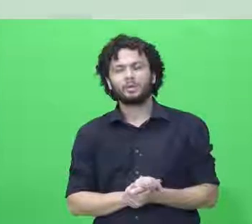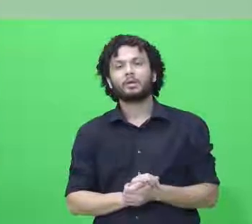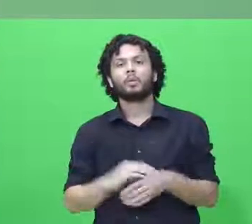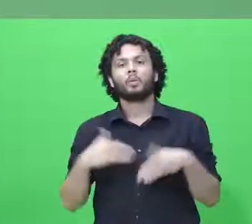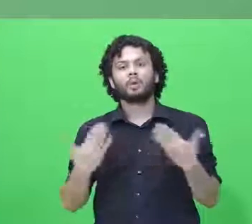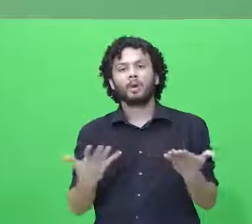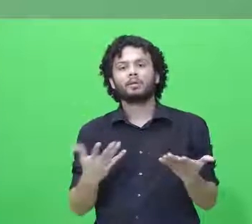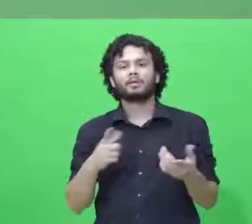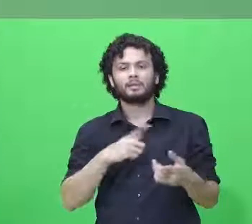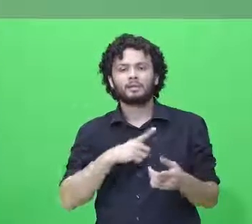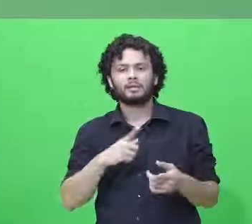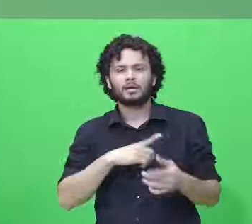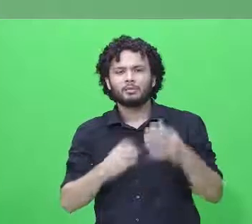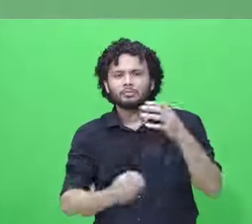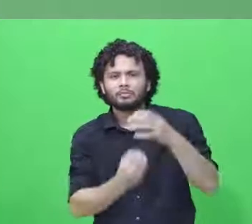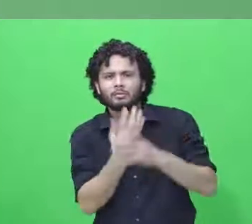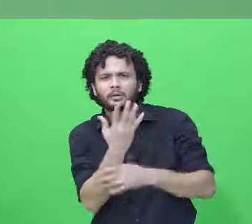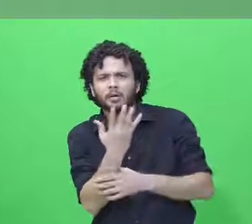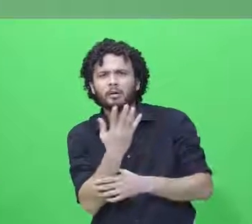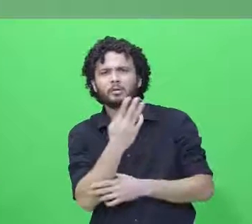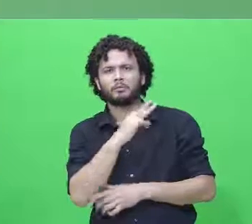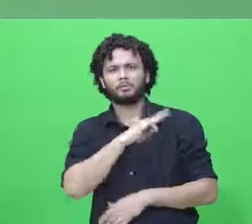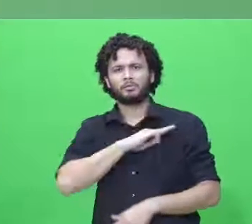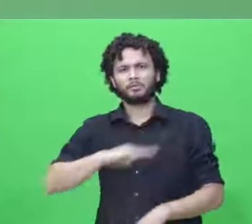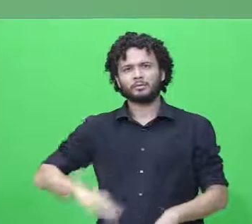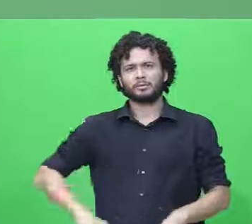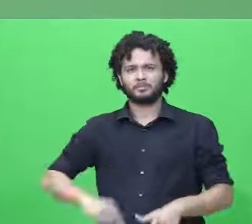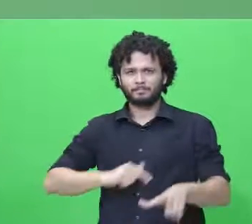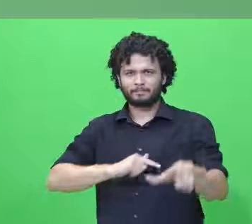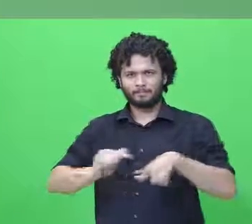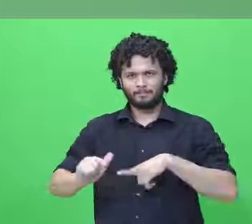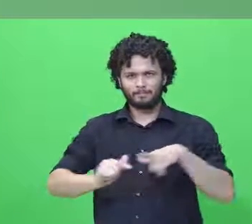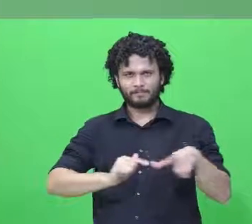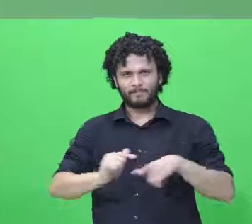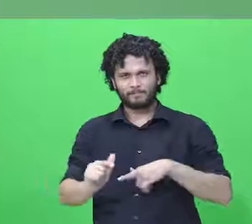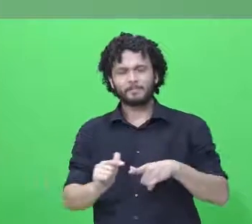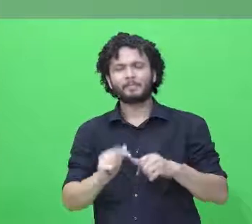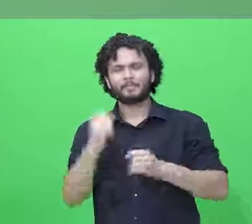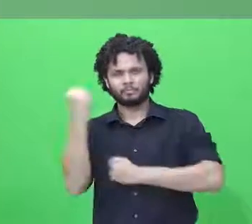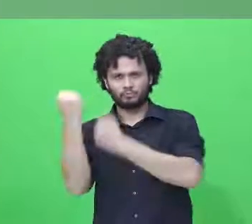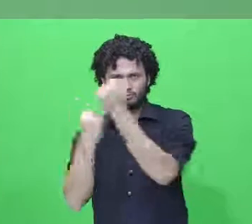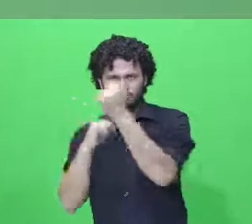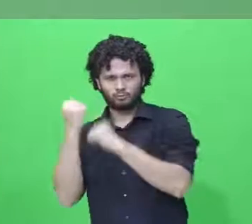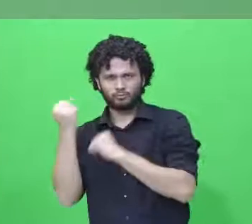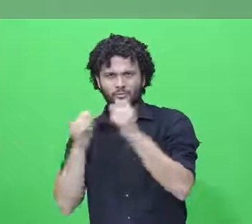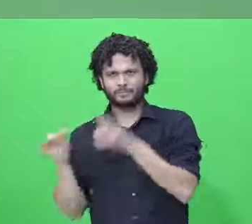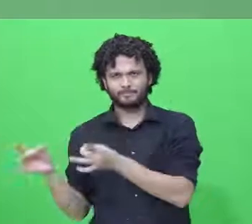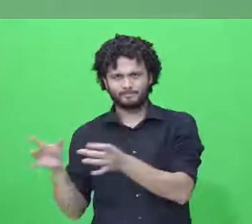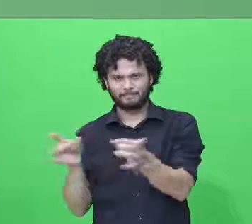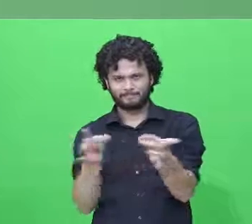então, inclusive da criação do Ministério do Trabalho, Indústria e Comércio, ele vem exatamente